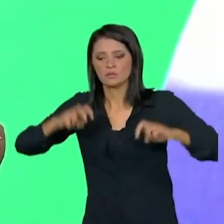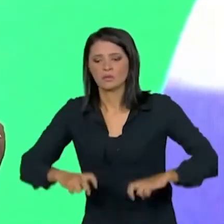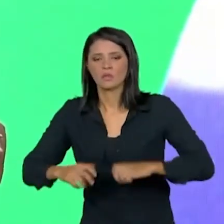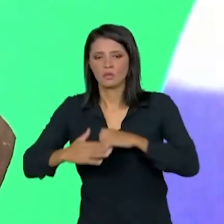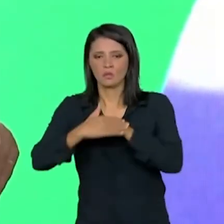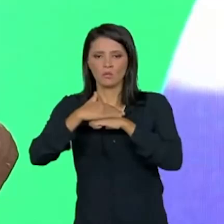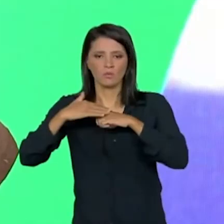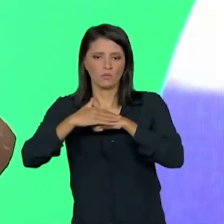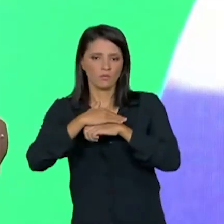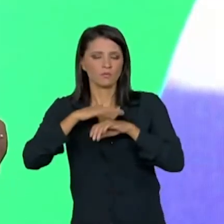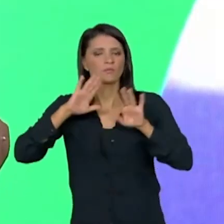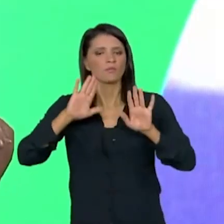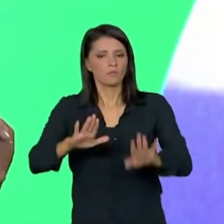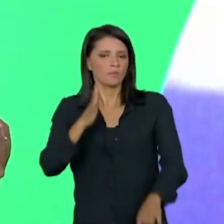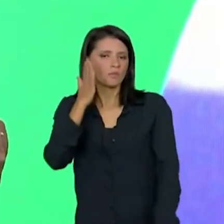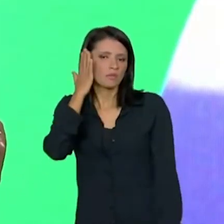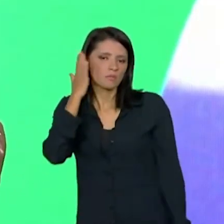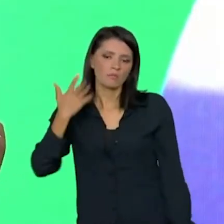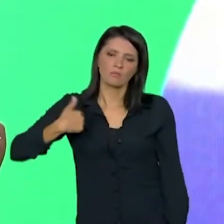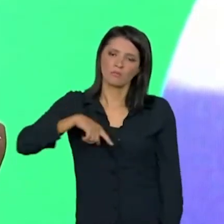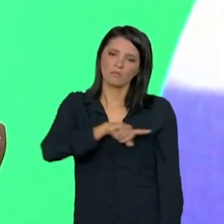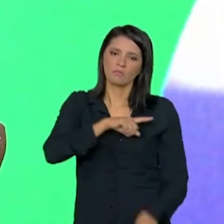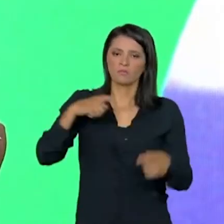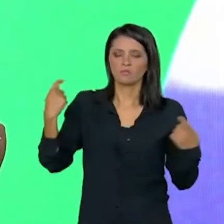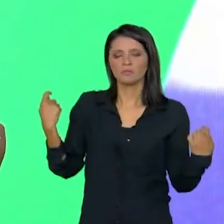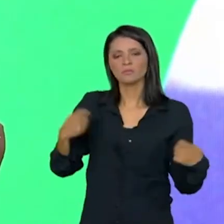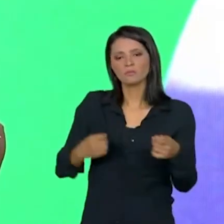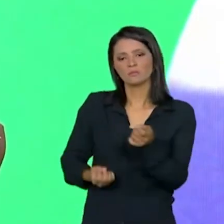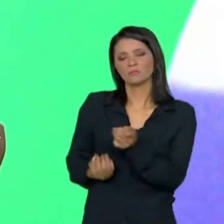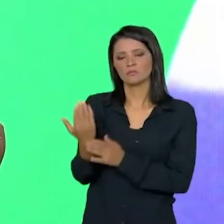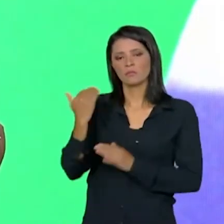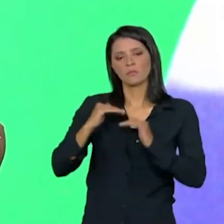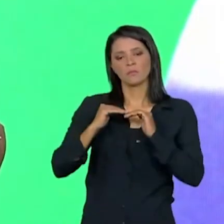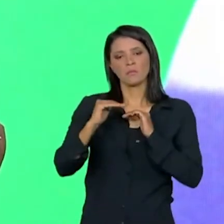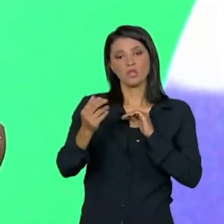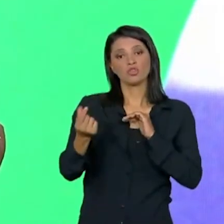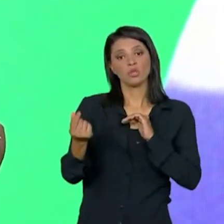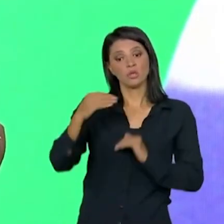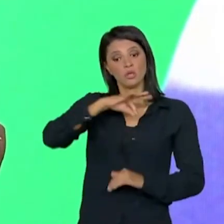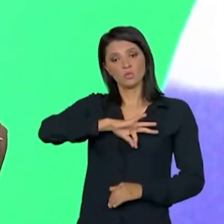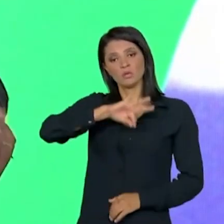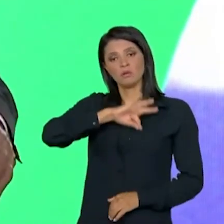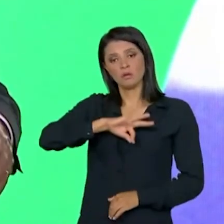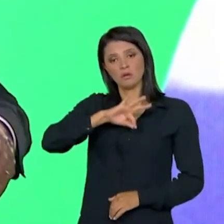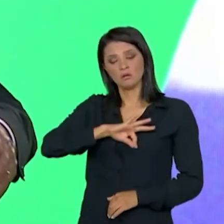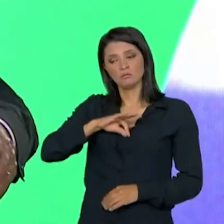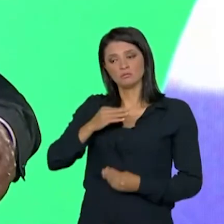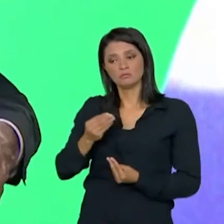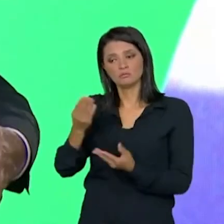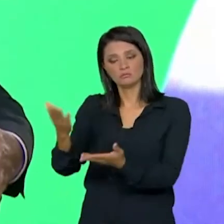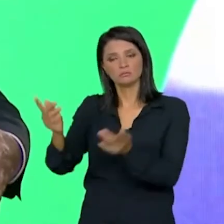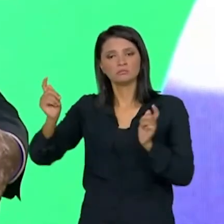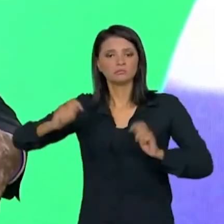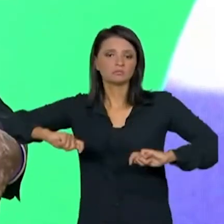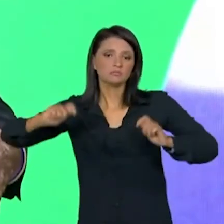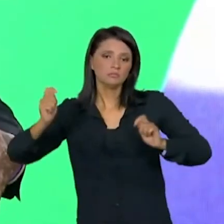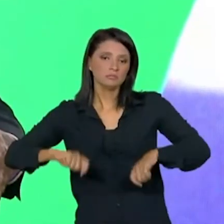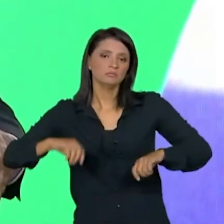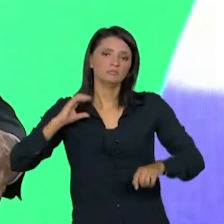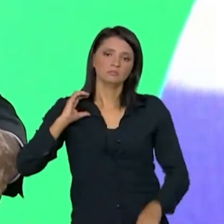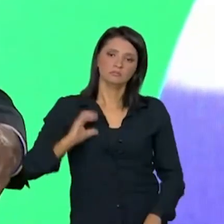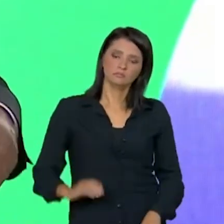sim, mas saber que nós precisaremos estabelecer padrão remuneratório que ofereça condição de